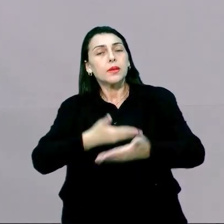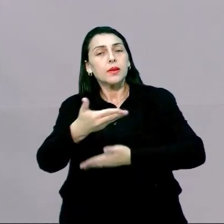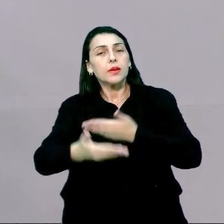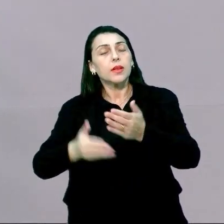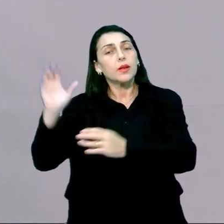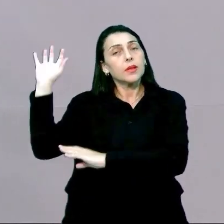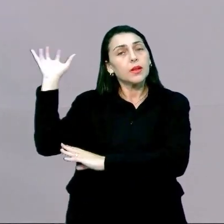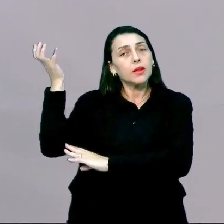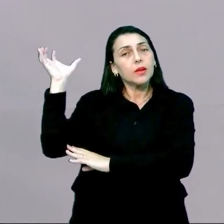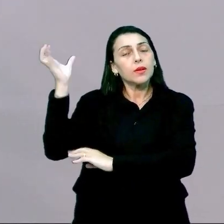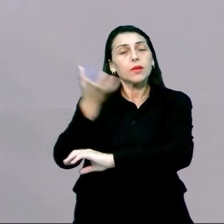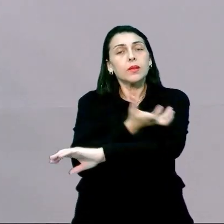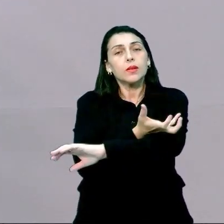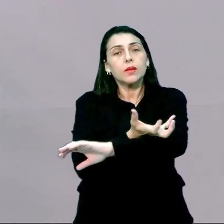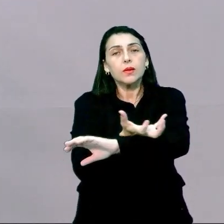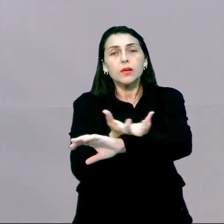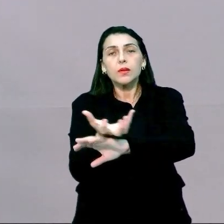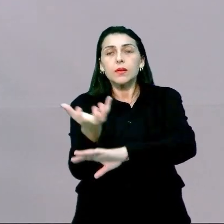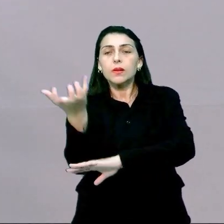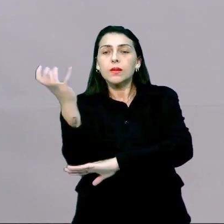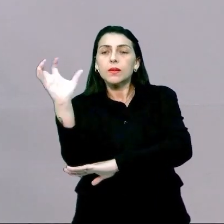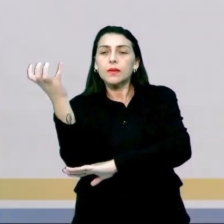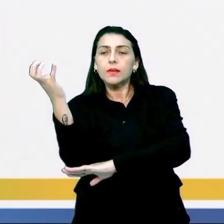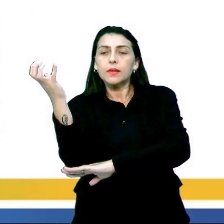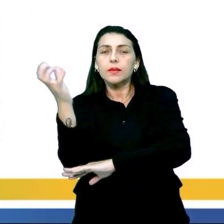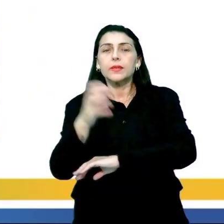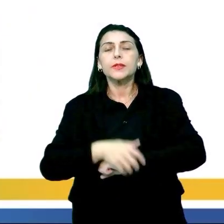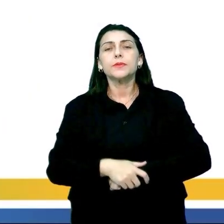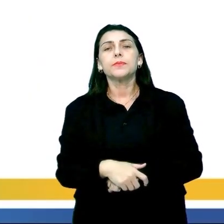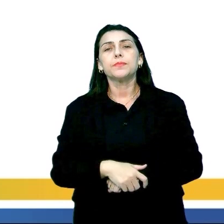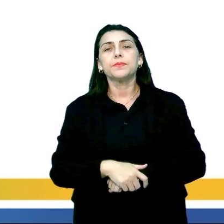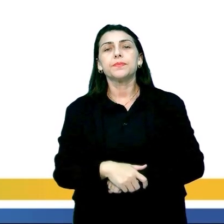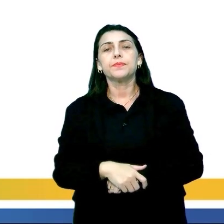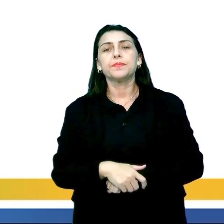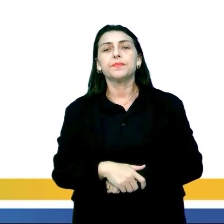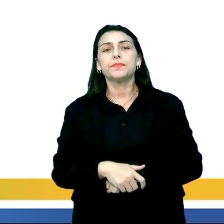entre o clima e a vegetação.